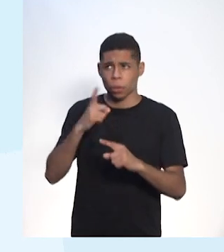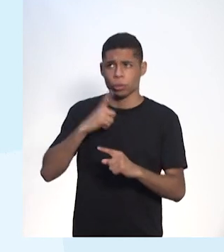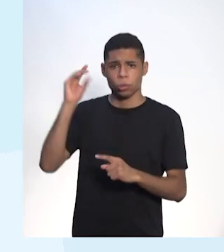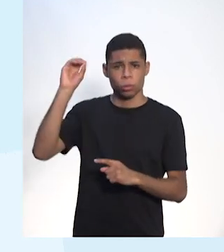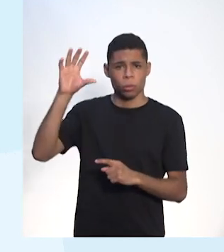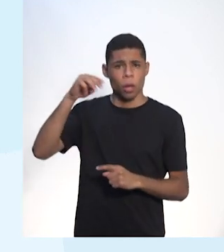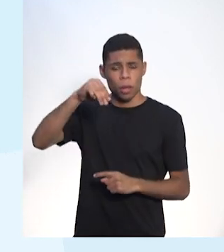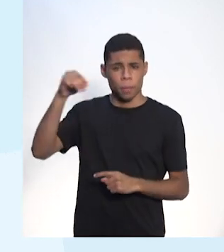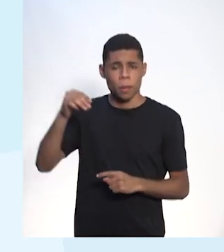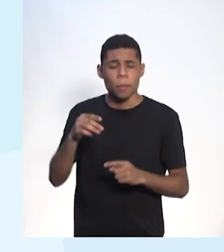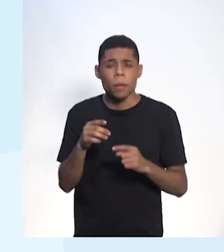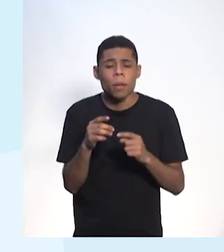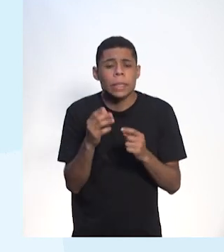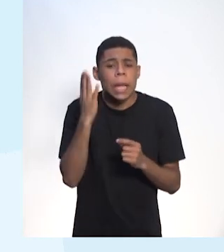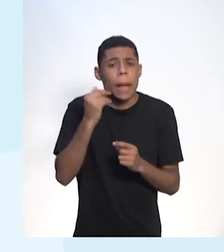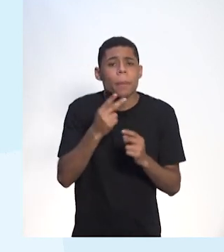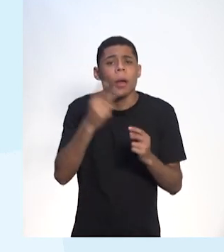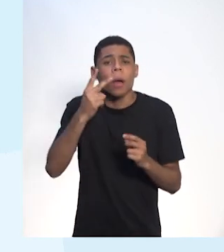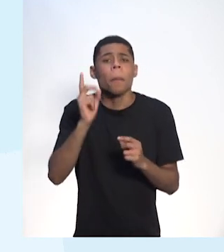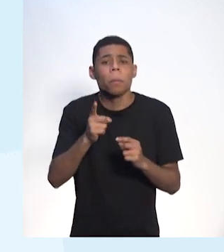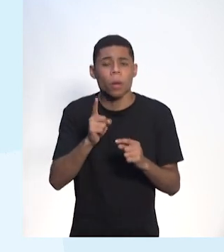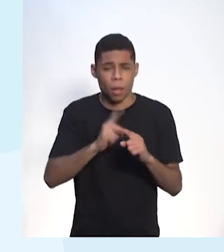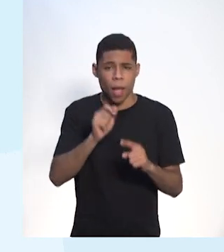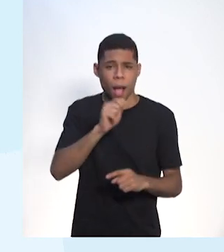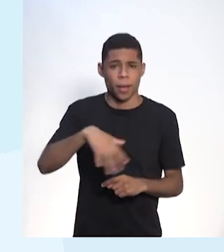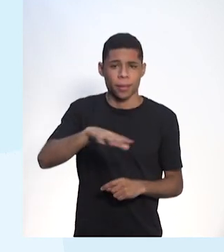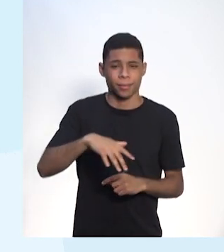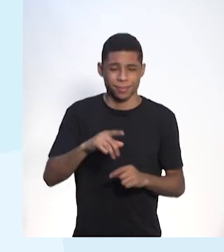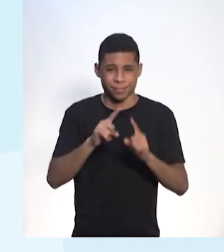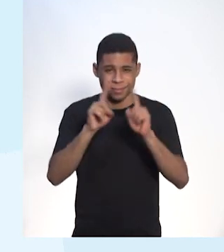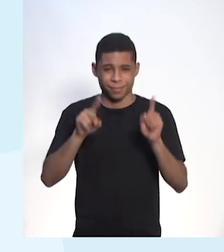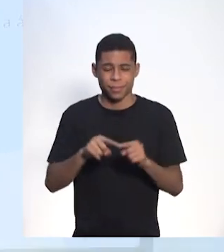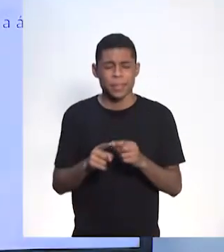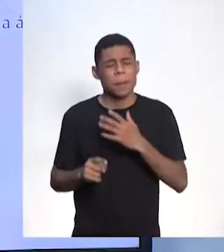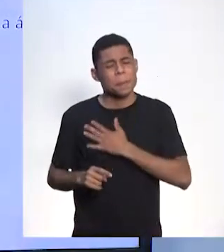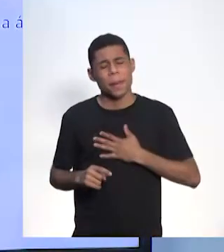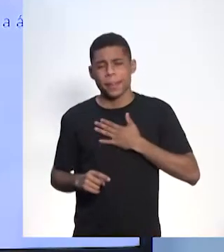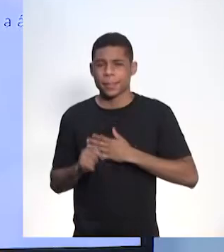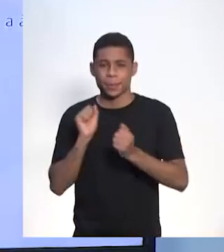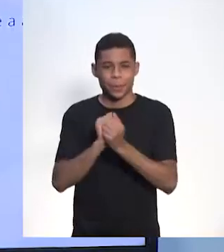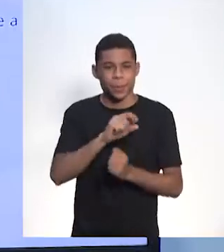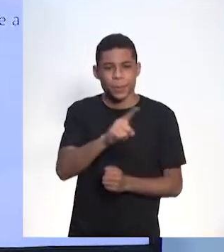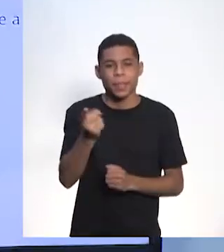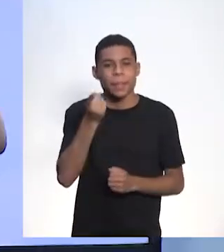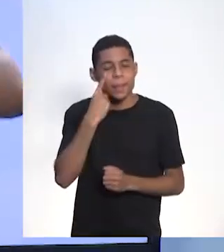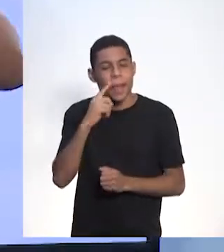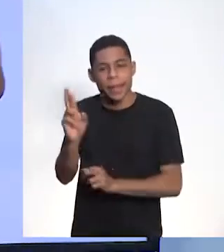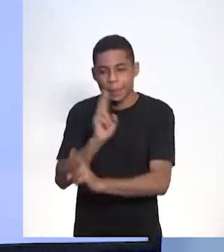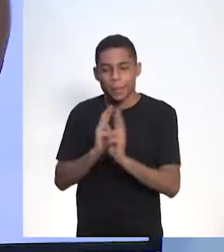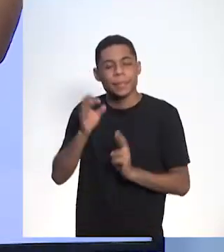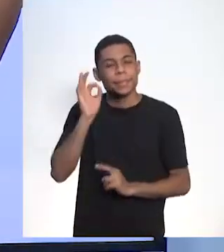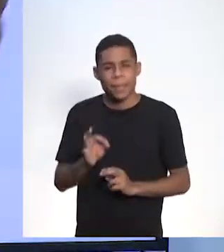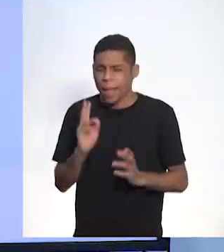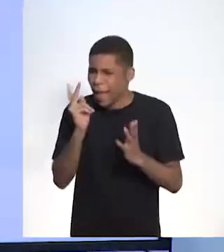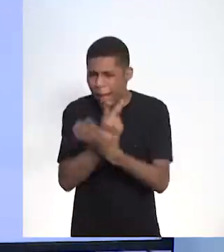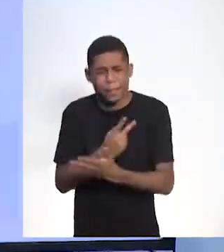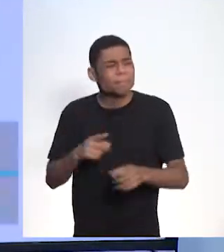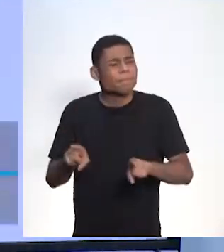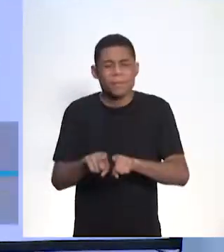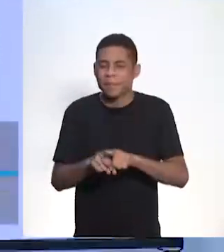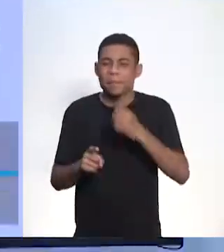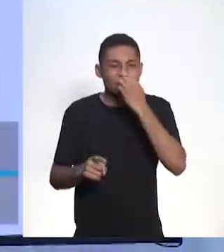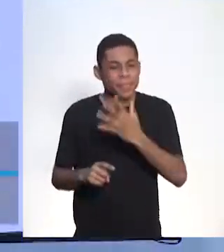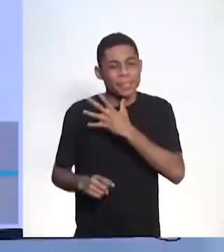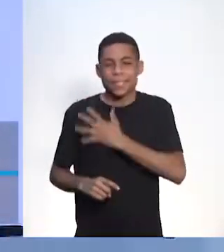é a área, não é isso, Alessandra? Isso mesmo. É isso aí. Gente, foi um prazer estar com vocês e ver as respostas certas. As erradas também geraram